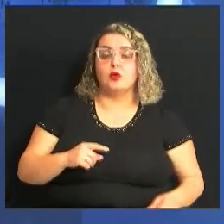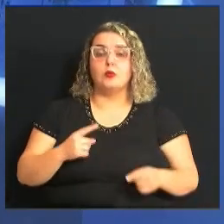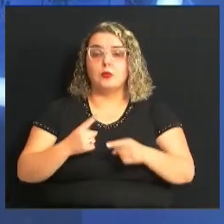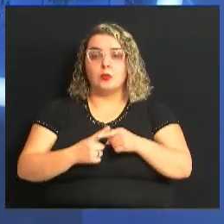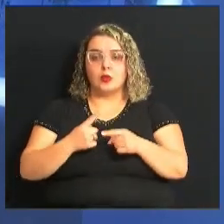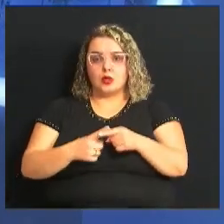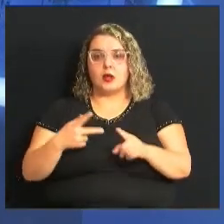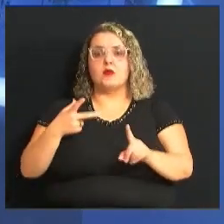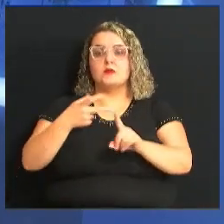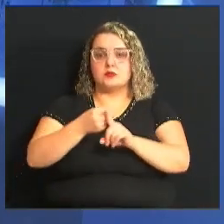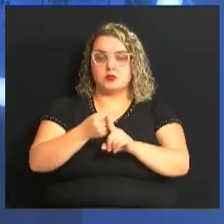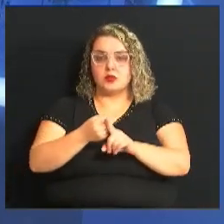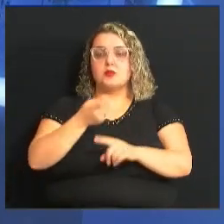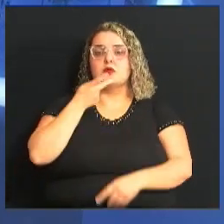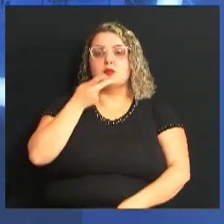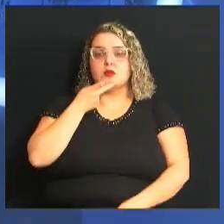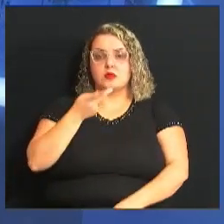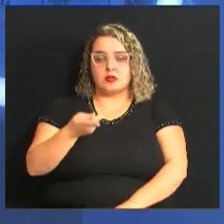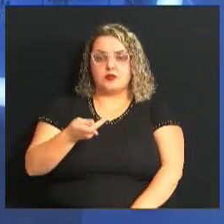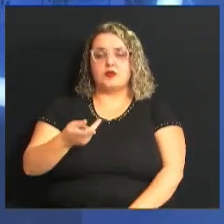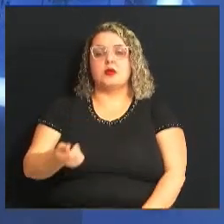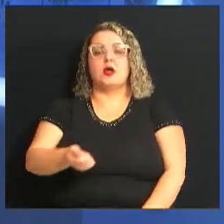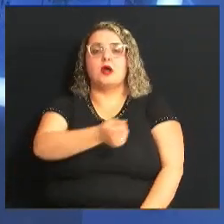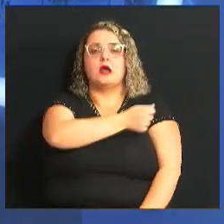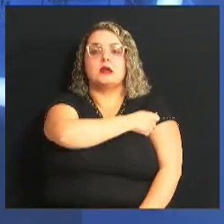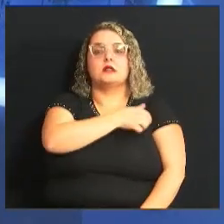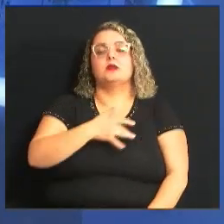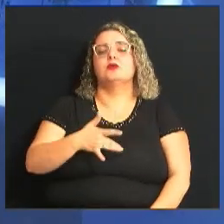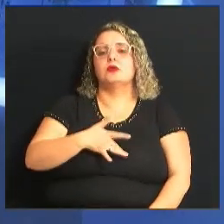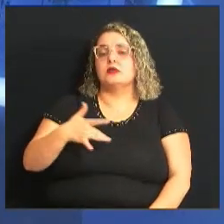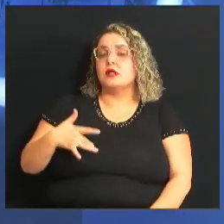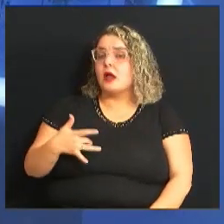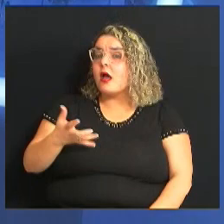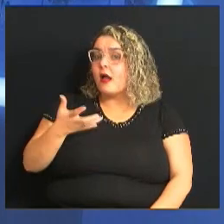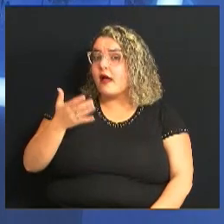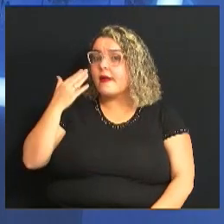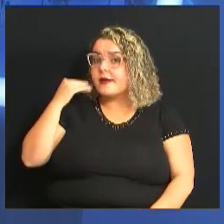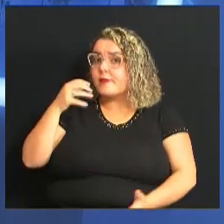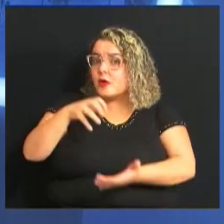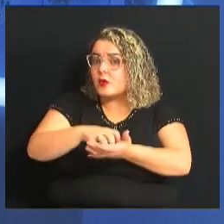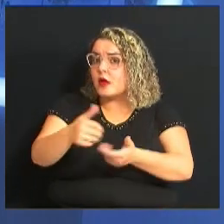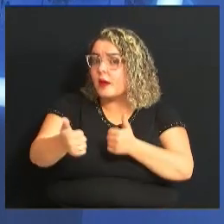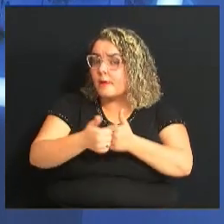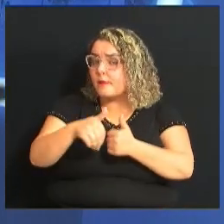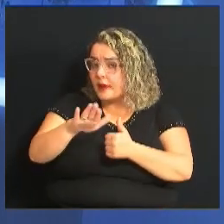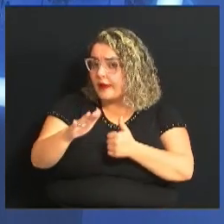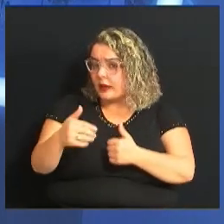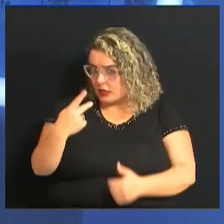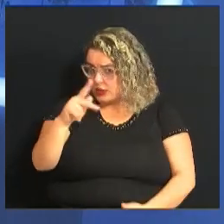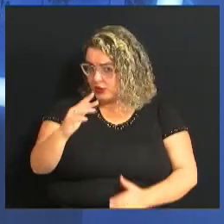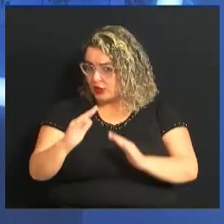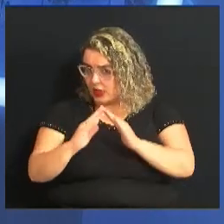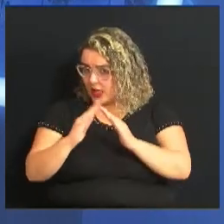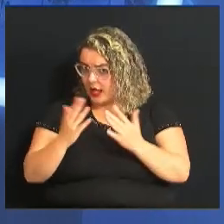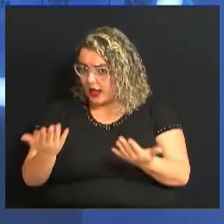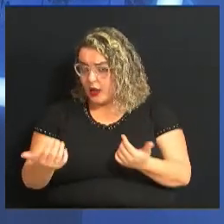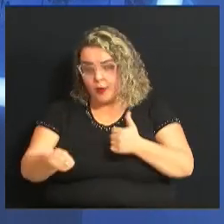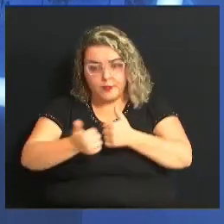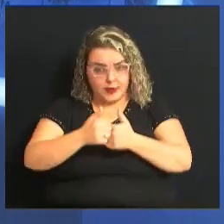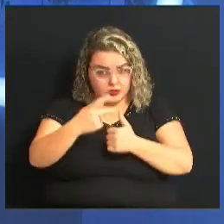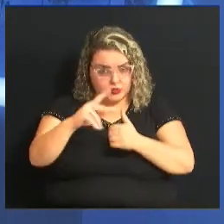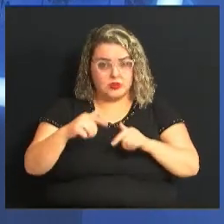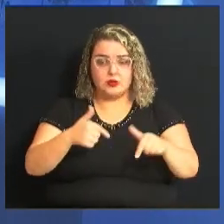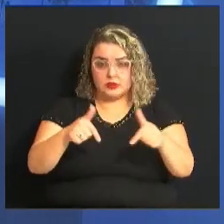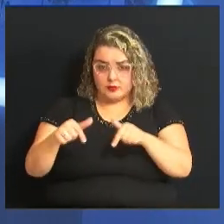vacinação, é o que afirmam então as autoridades de saúde. Quer saber o posto de saúde mais perto aí da sua casa ou mais perto do seu trabalho que